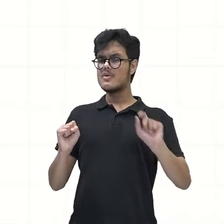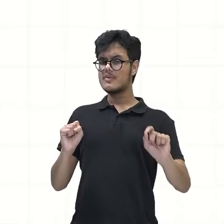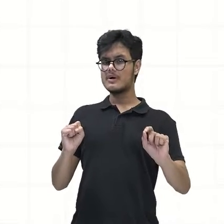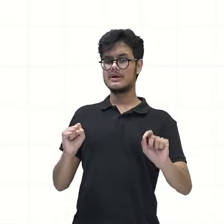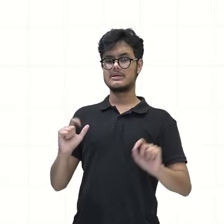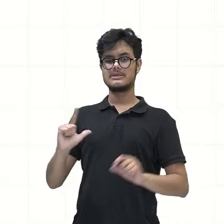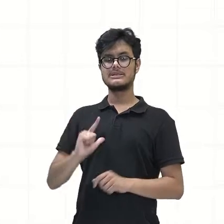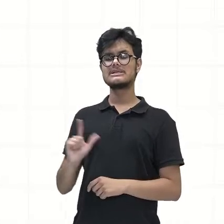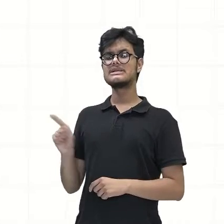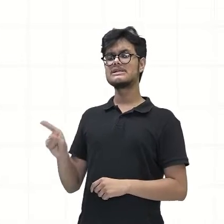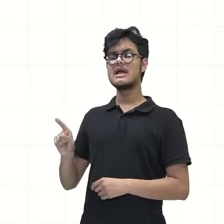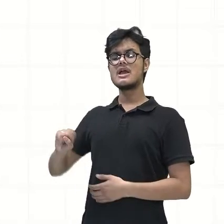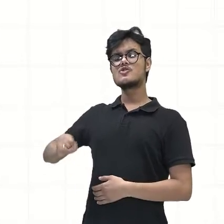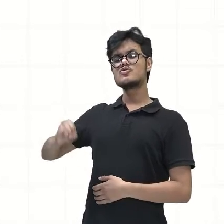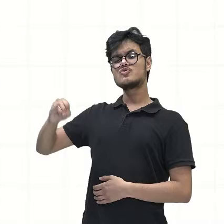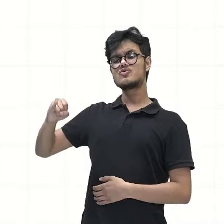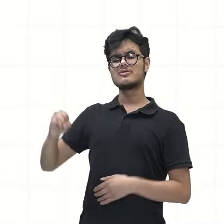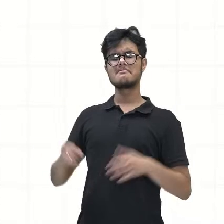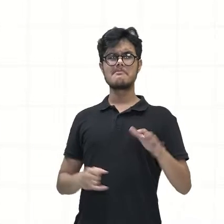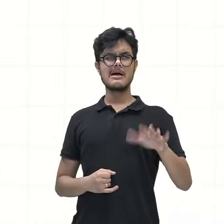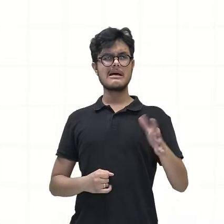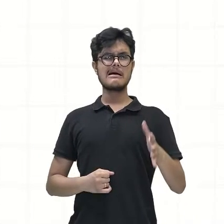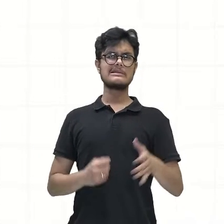tivemos uma taxa aqui por volta de